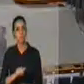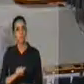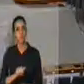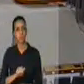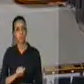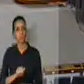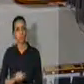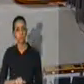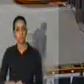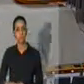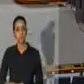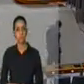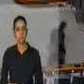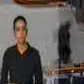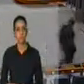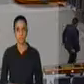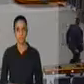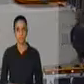Você.